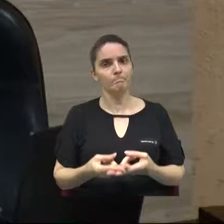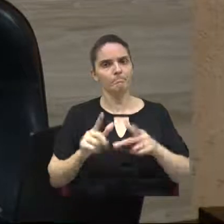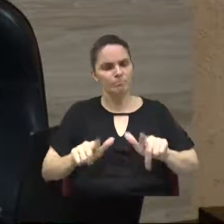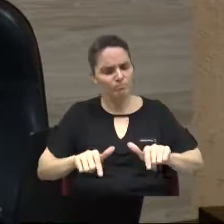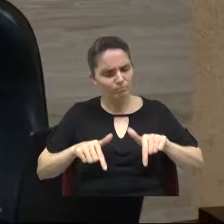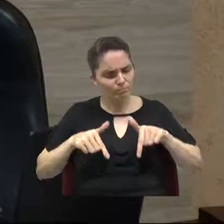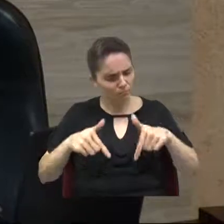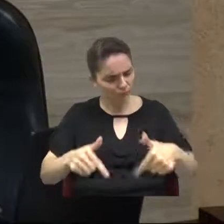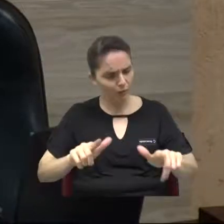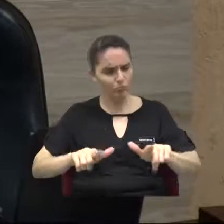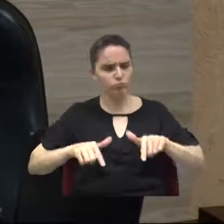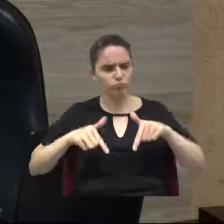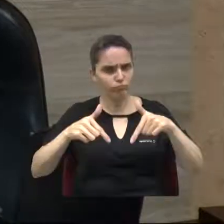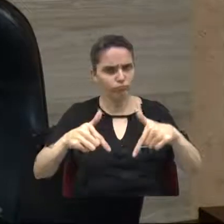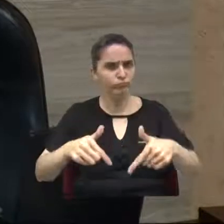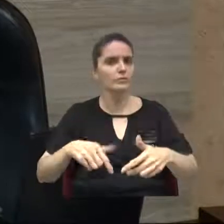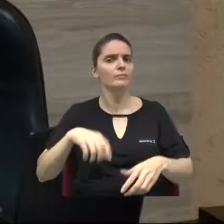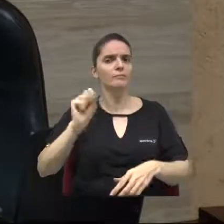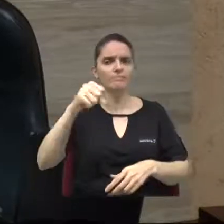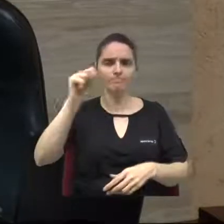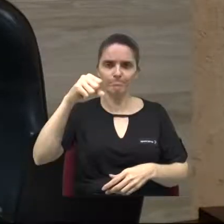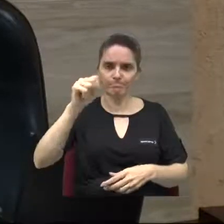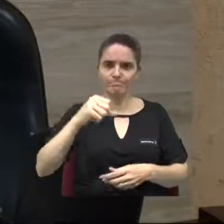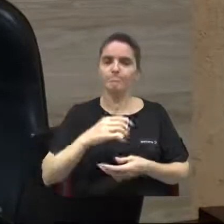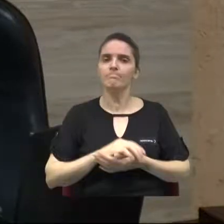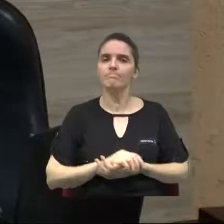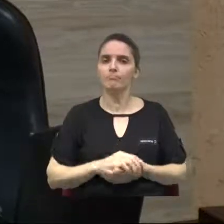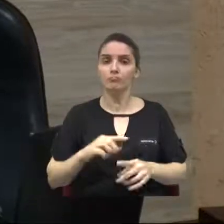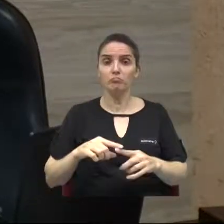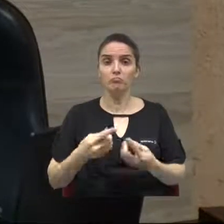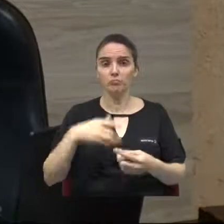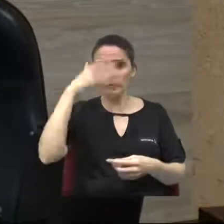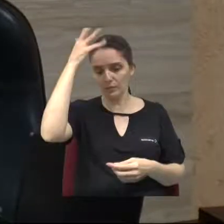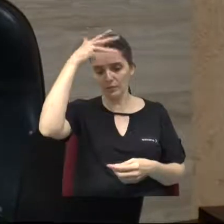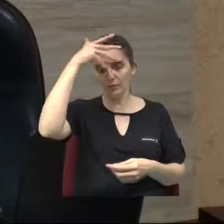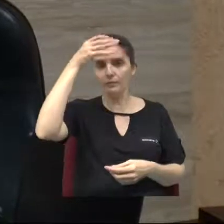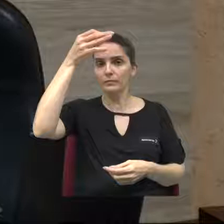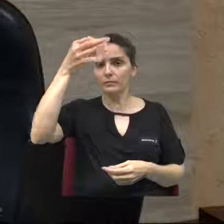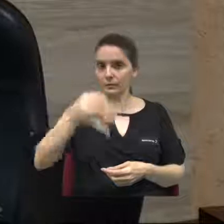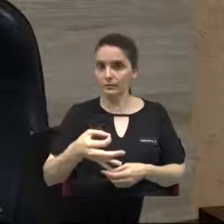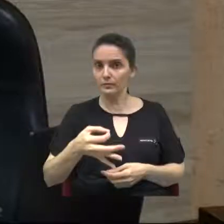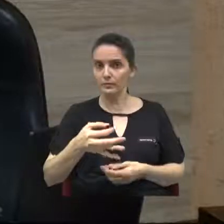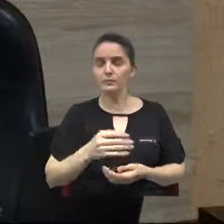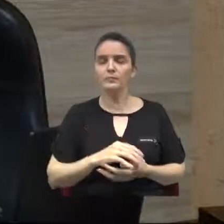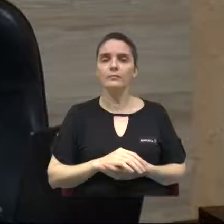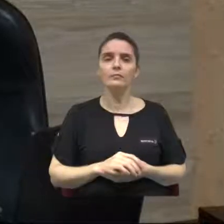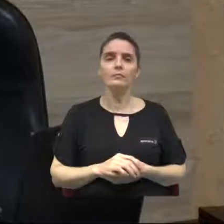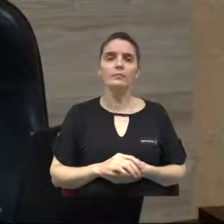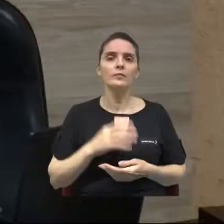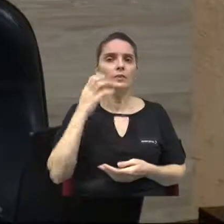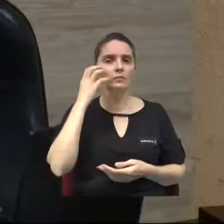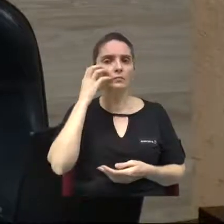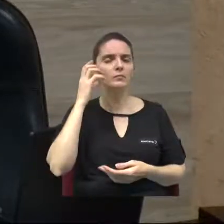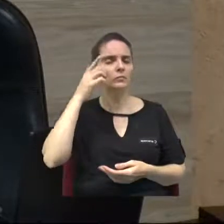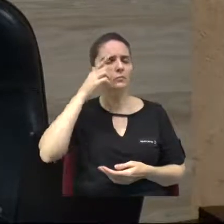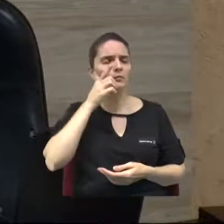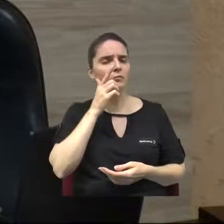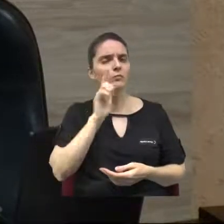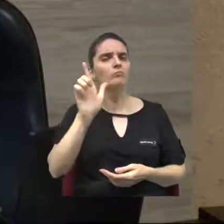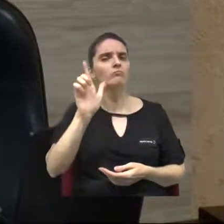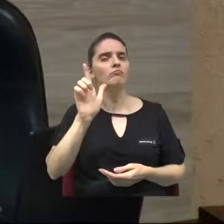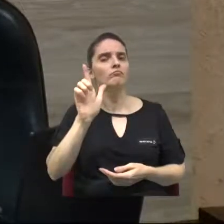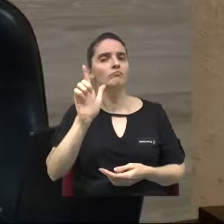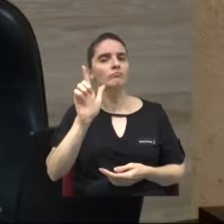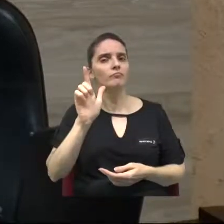doutor Marcelo. É assim que funciona, mas tenho certeza que o senhor vai conseguir, aos